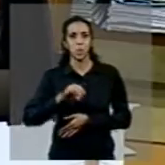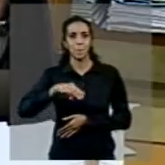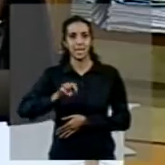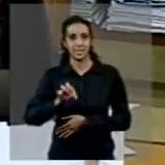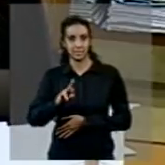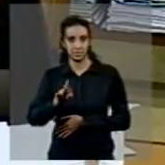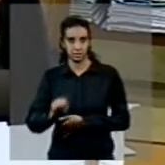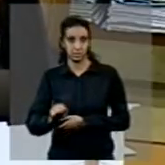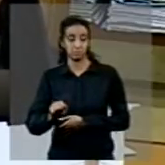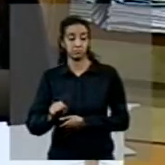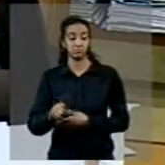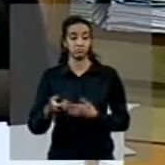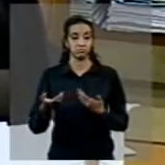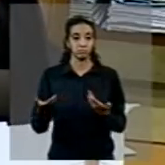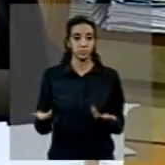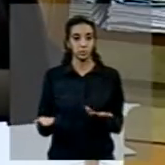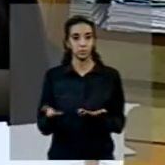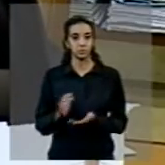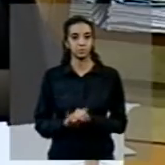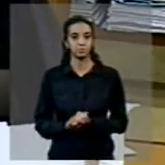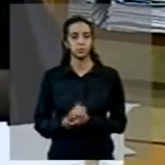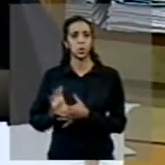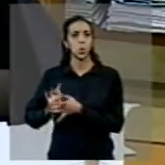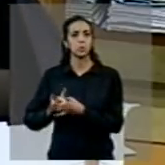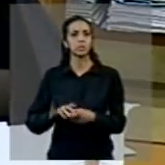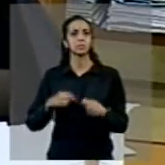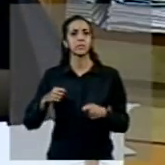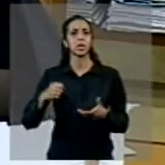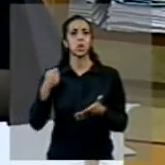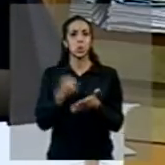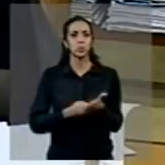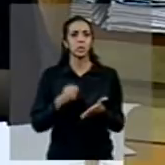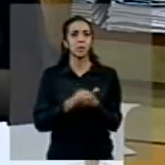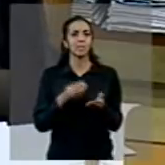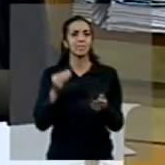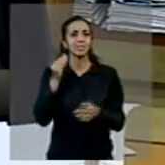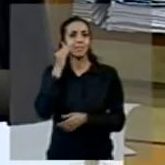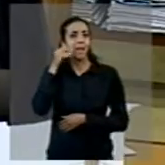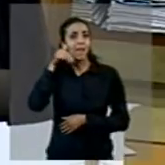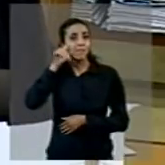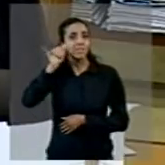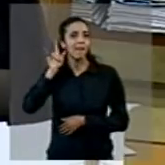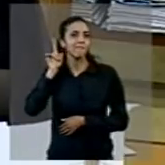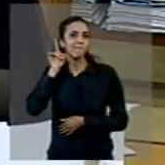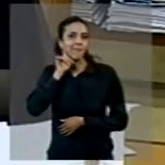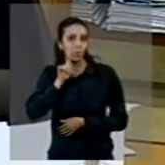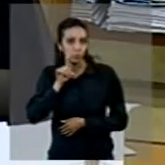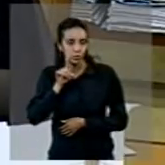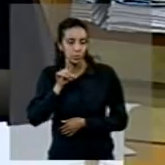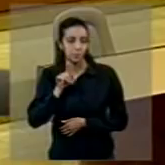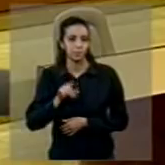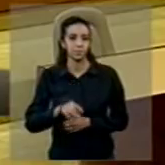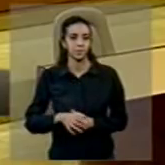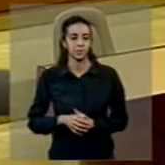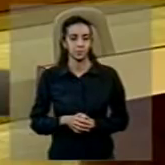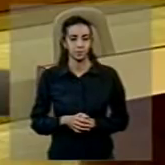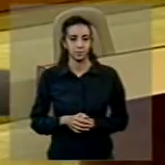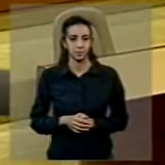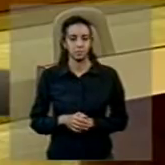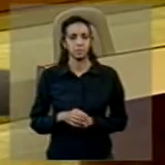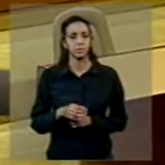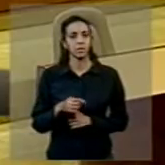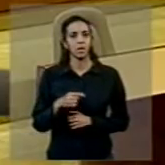intensa e constante luta para coibir as fraudes no processo eleitoral. Eu fiquei feliz de ouvir